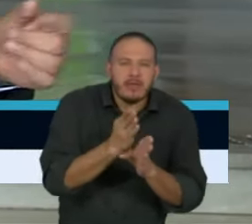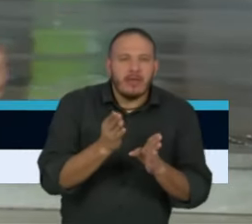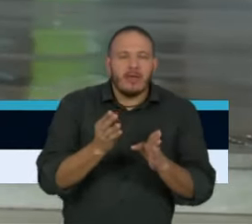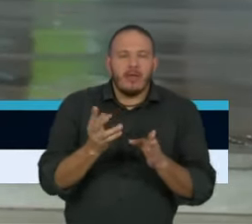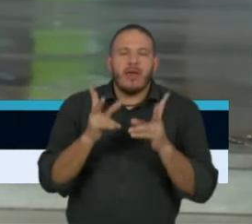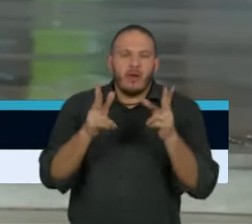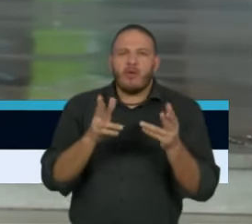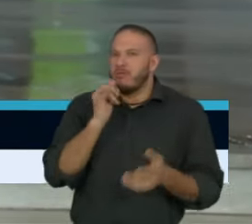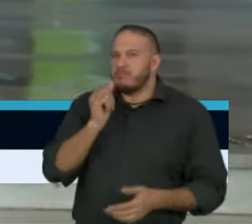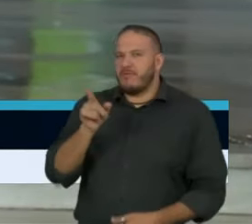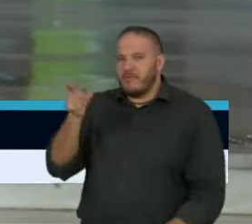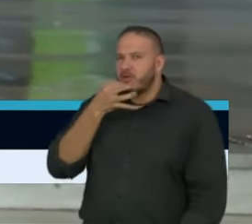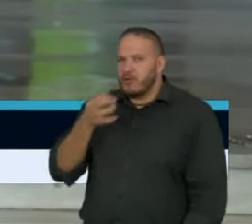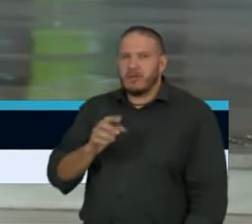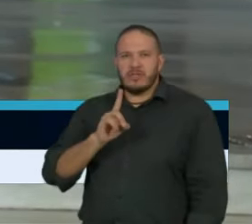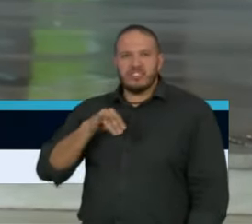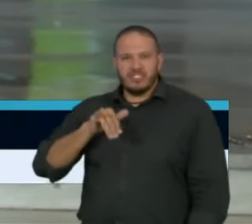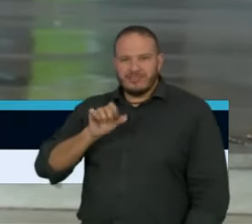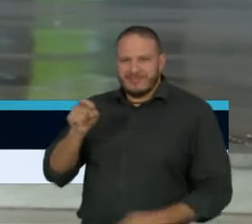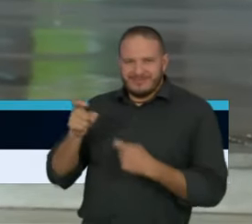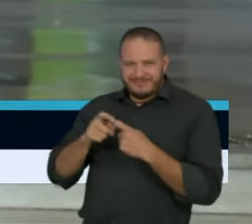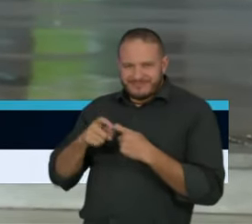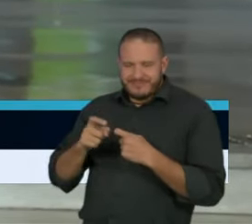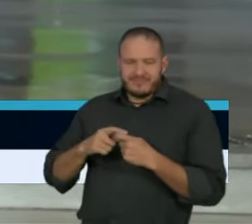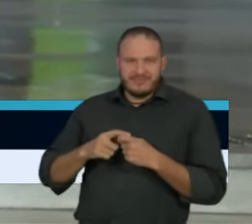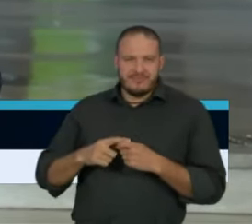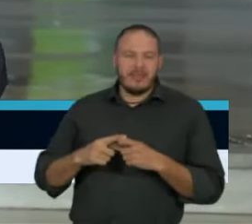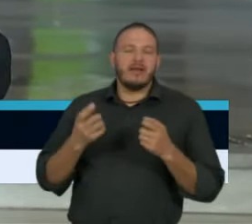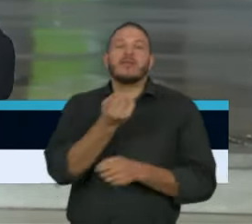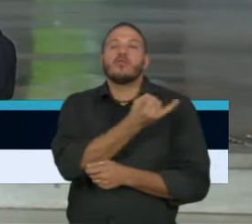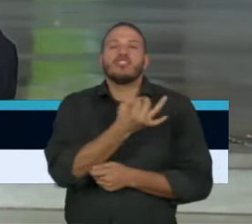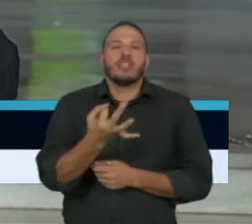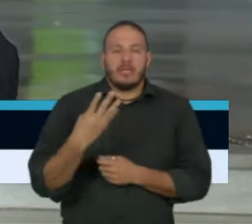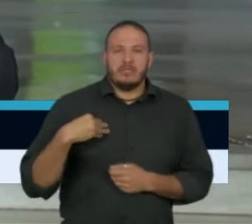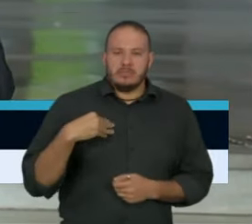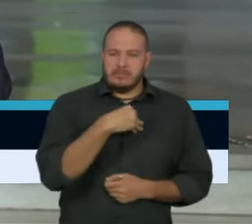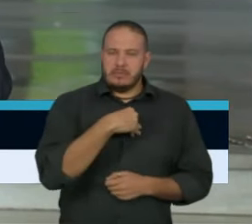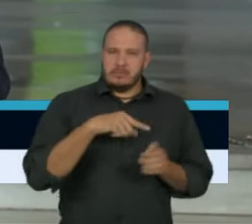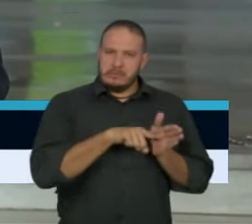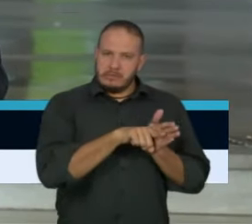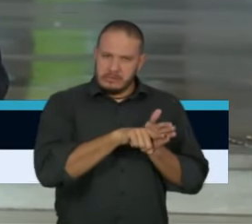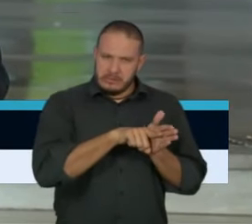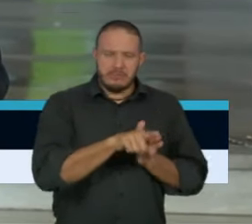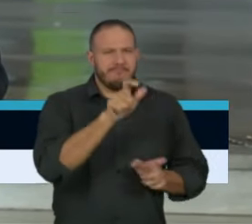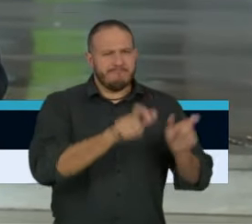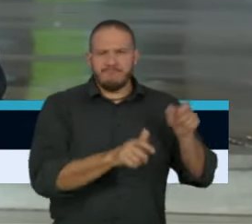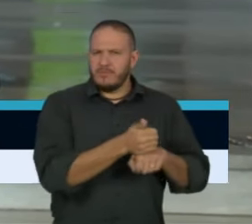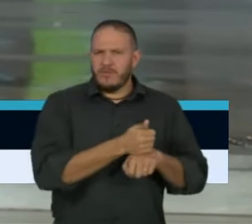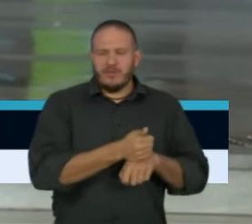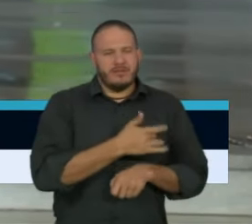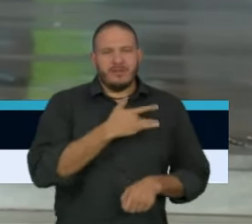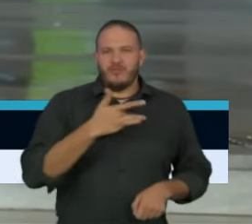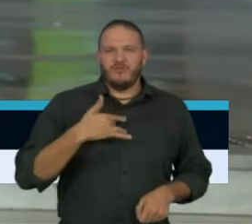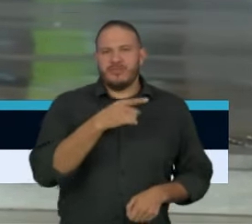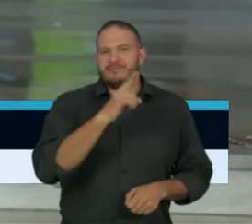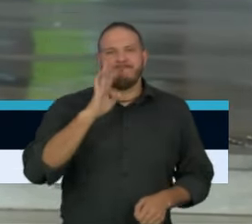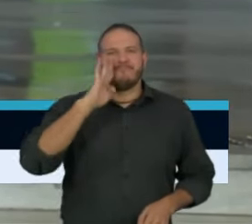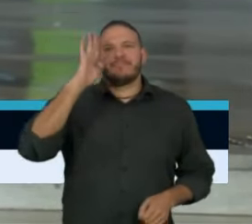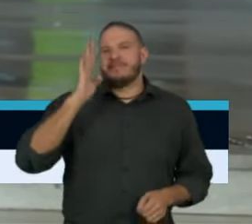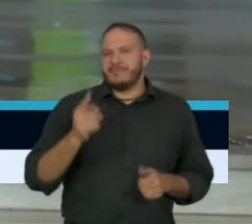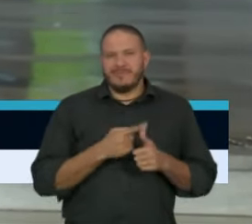citou o Dimas, na sua hierarquia de exames que tem que ser feito, profissionais de saúde é um dos primeiros. Né? Então, é